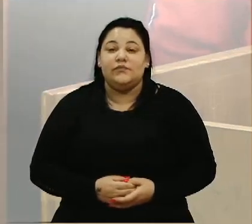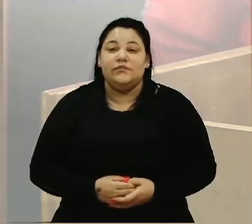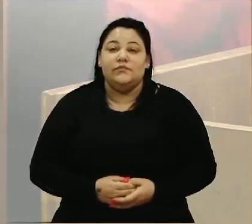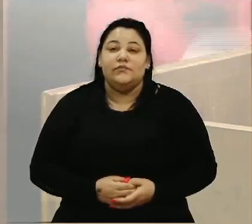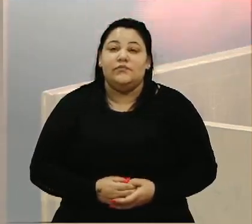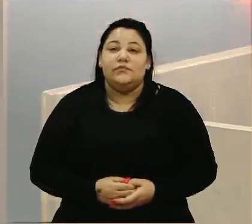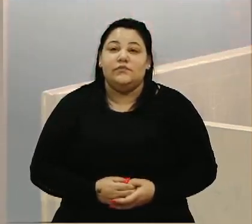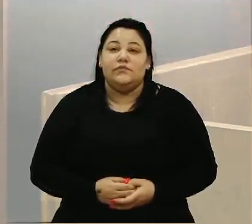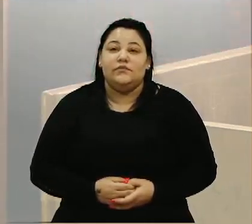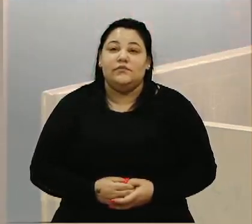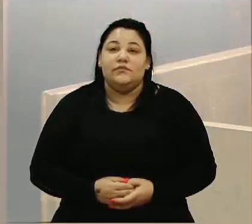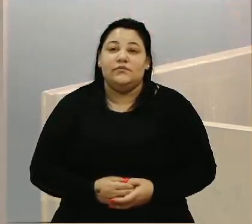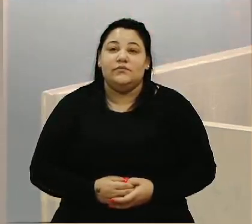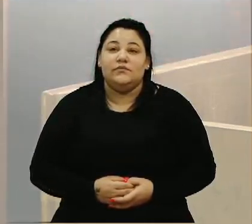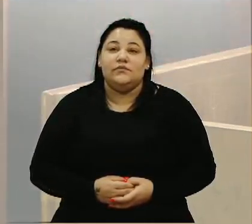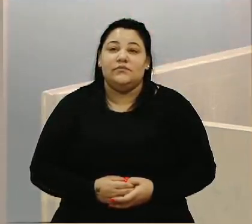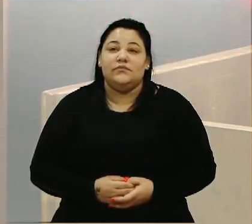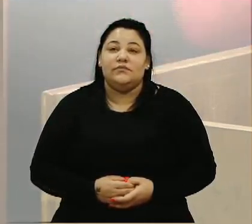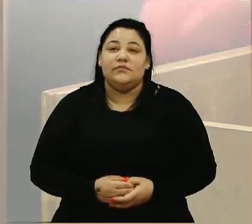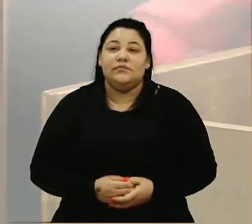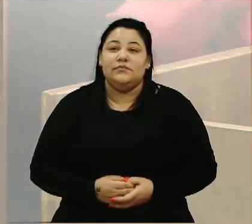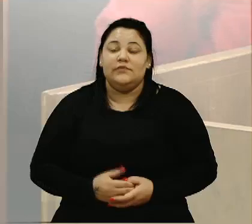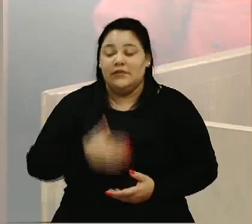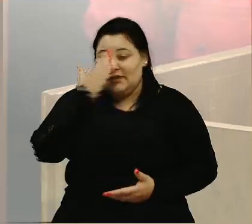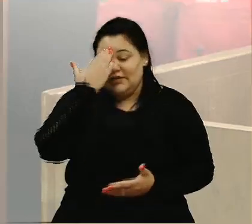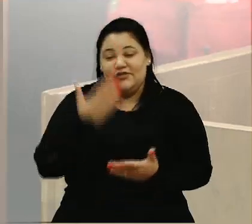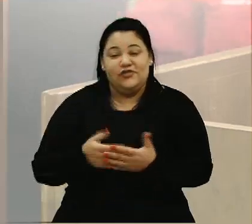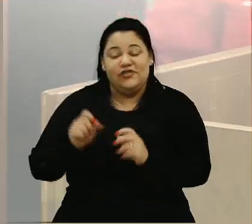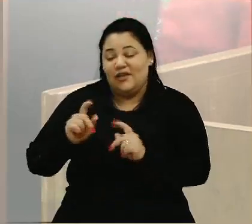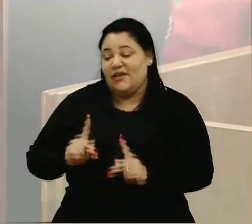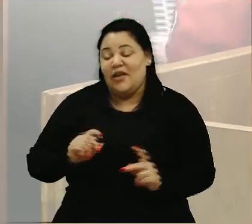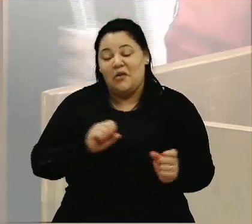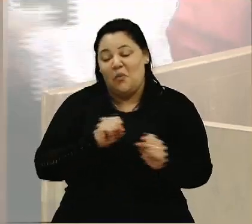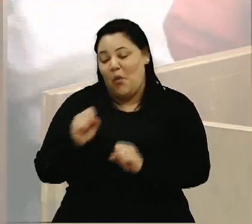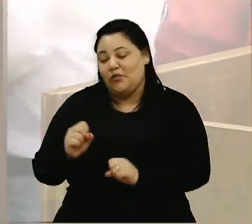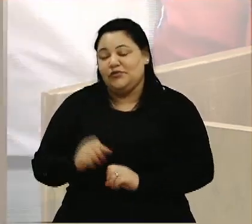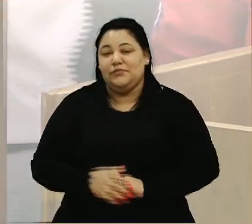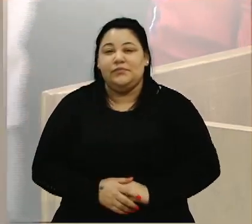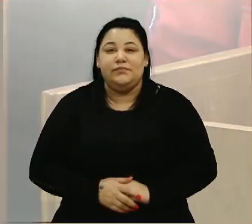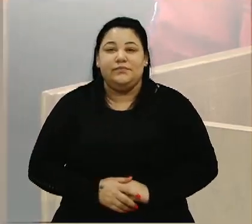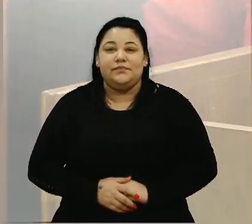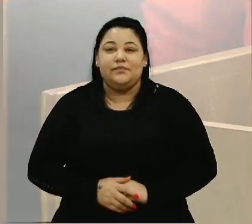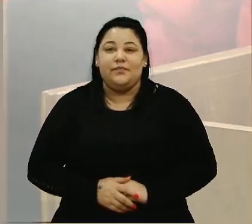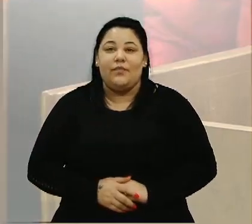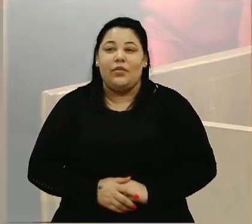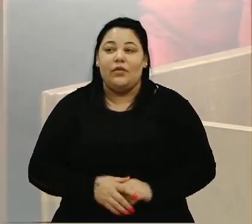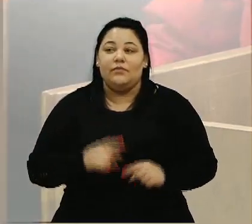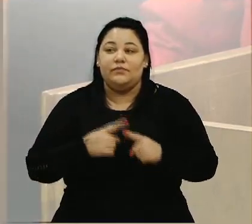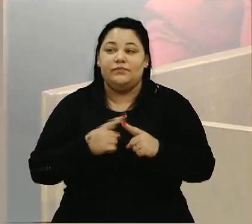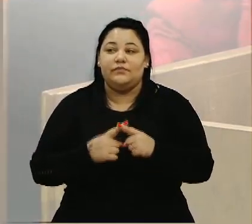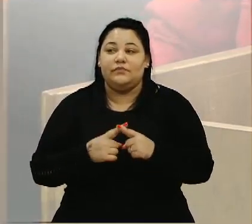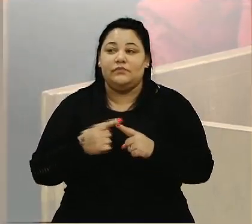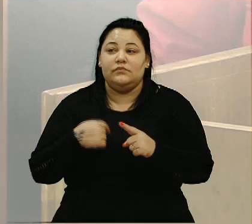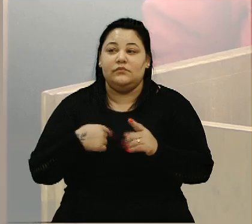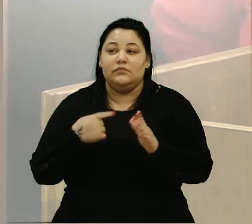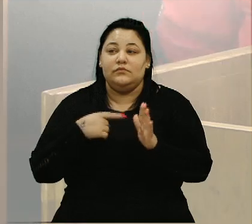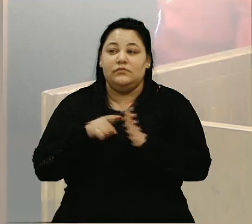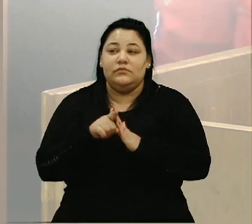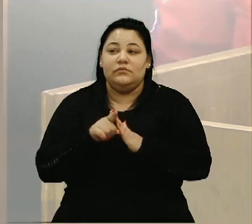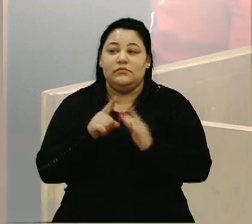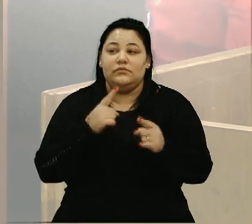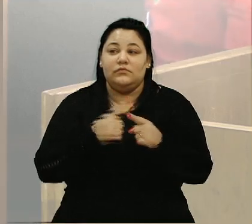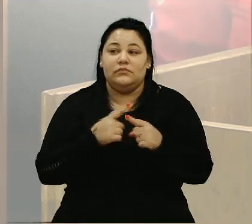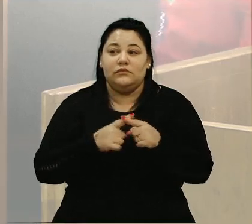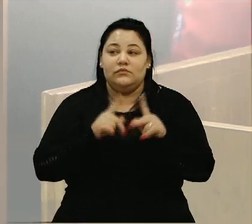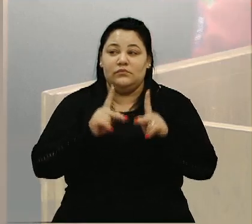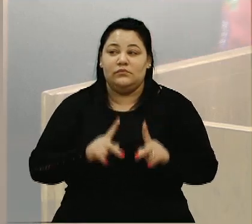quer, né, e quem puder acreditar. Porque eu até pergunto para os próprios meninos ali, em